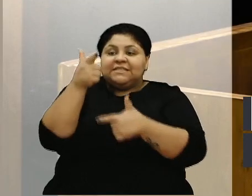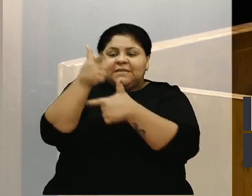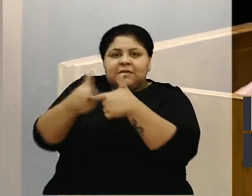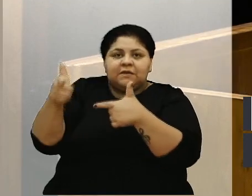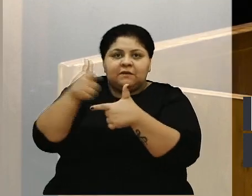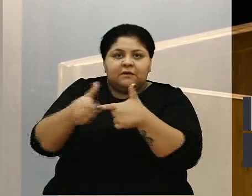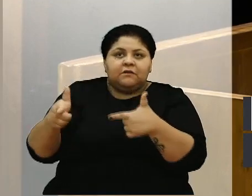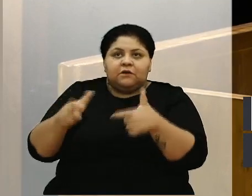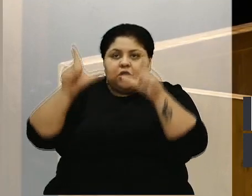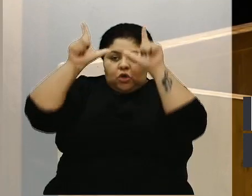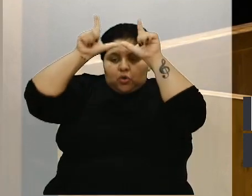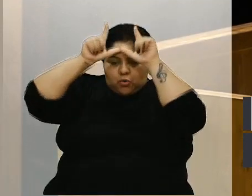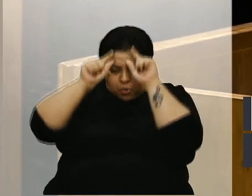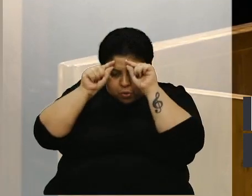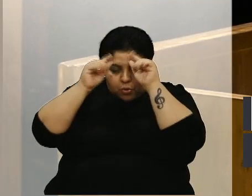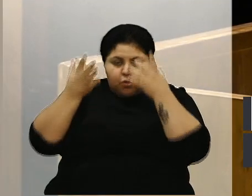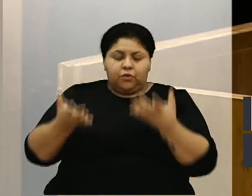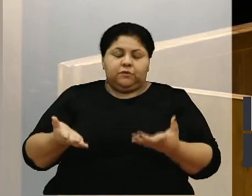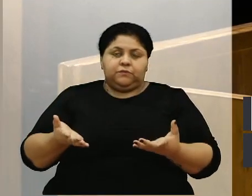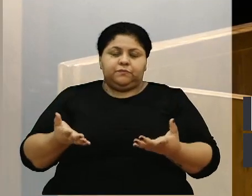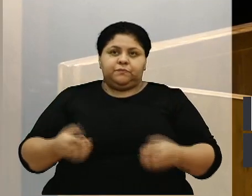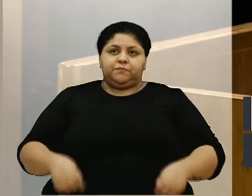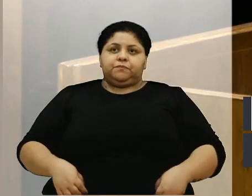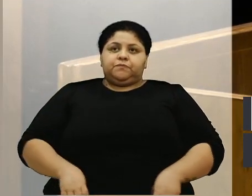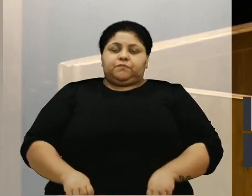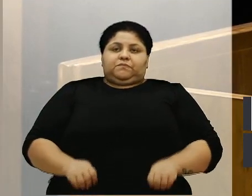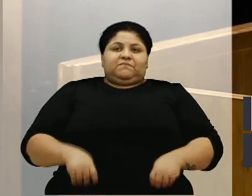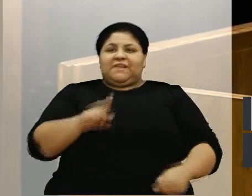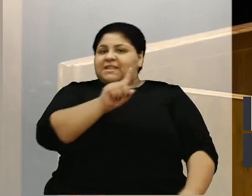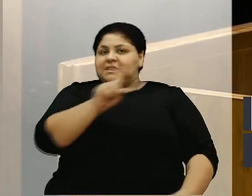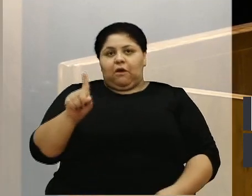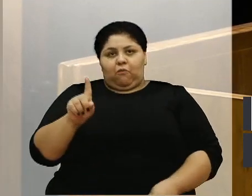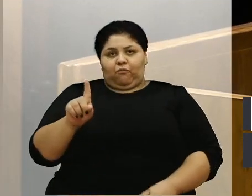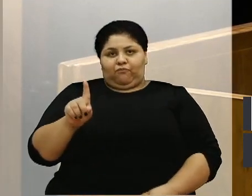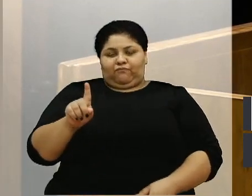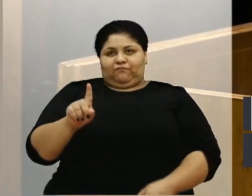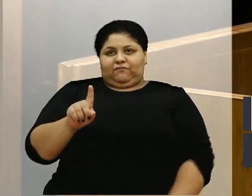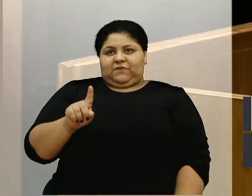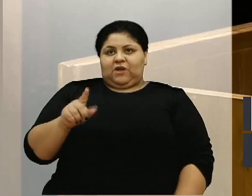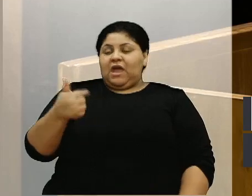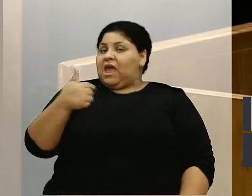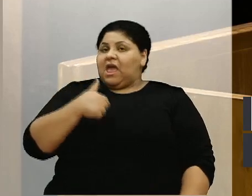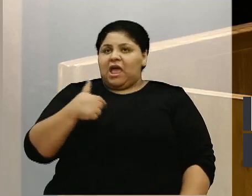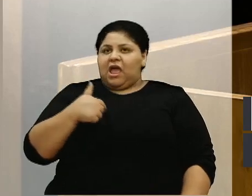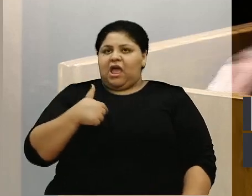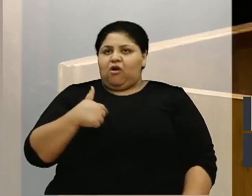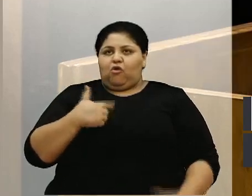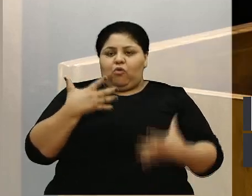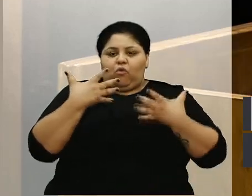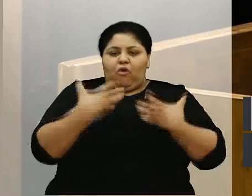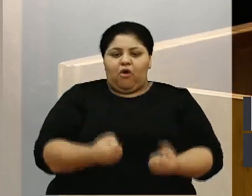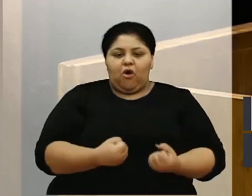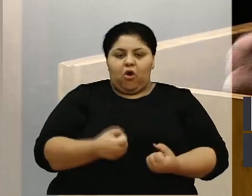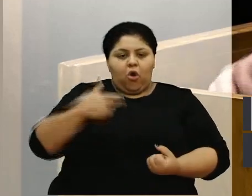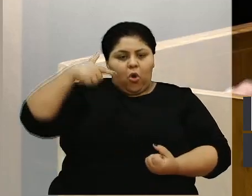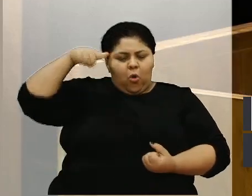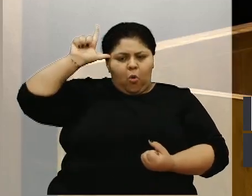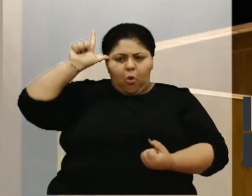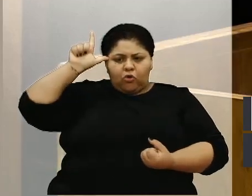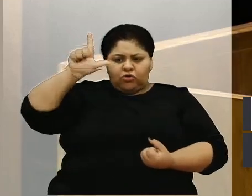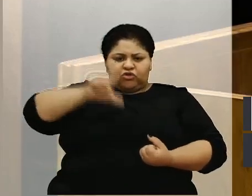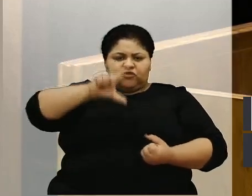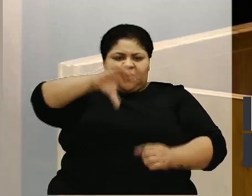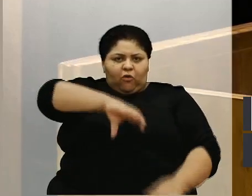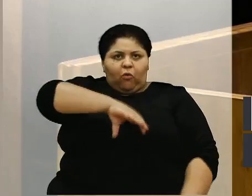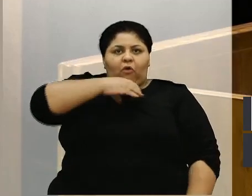que iriam dar esse fôlego. E não estão dando. Então eu não consigo admitir, porque ontem não tiveram coragem